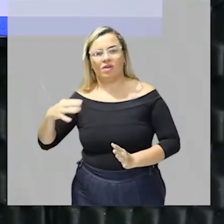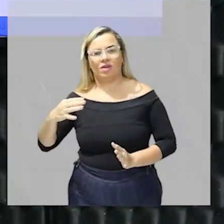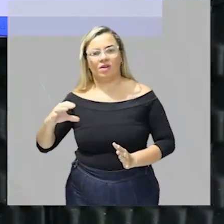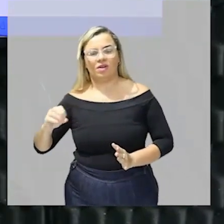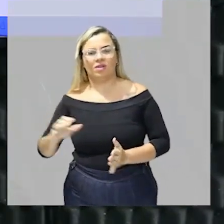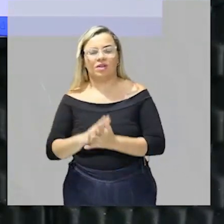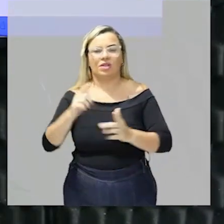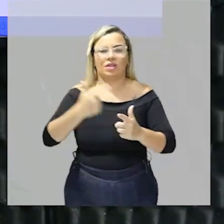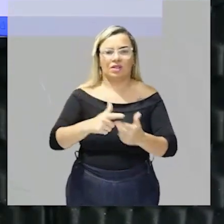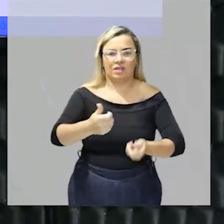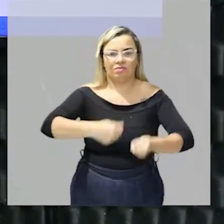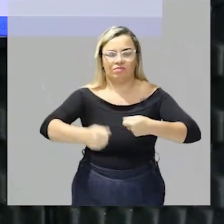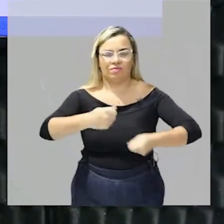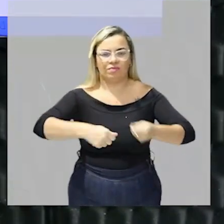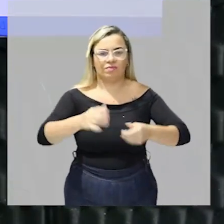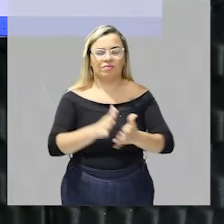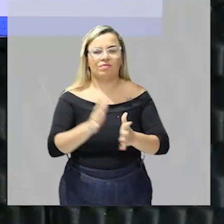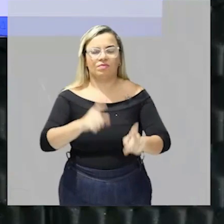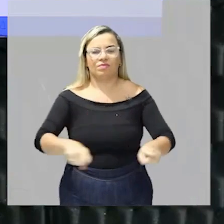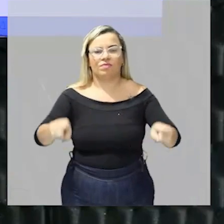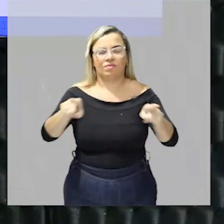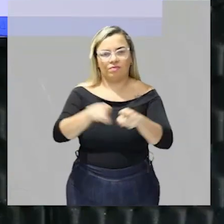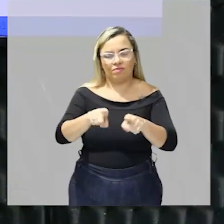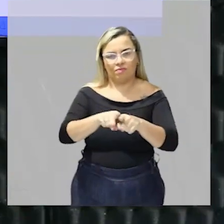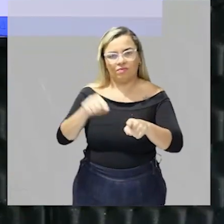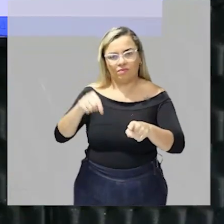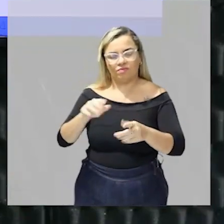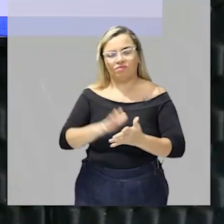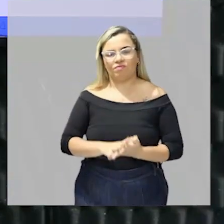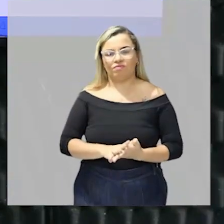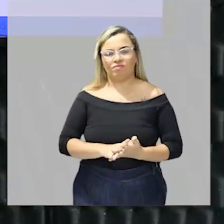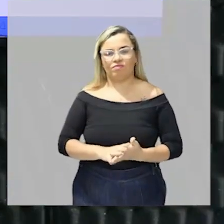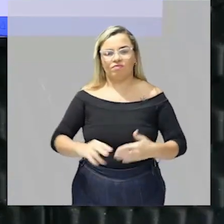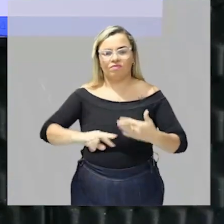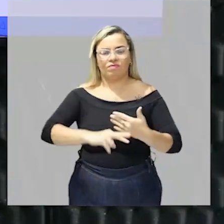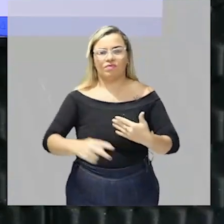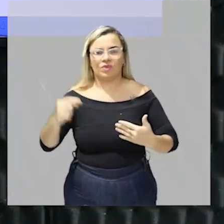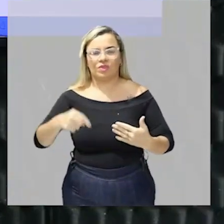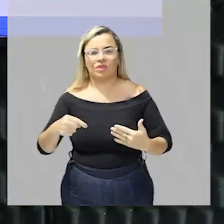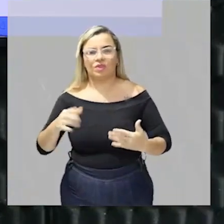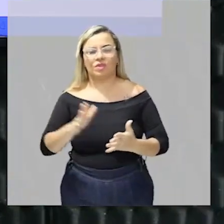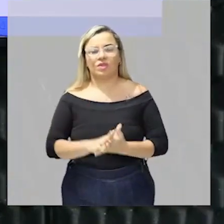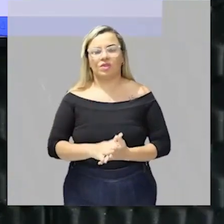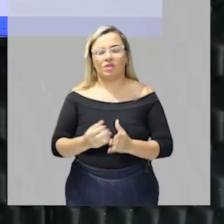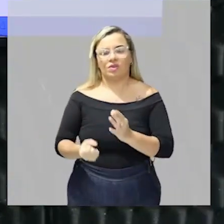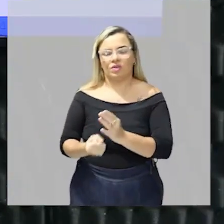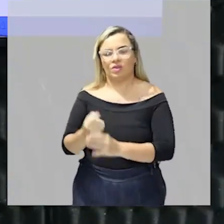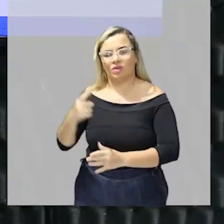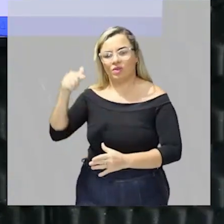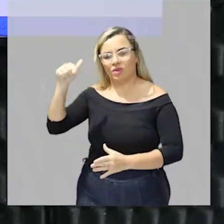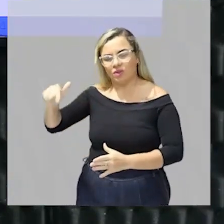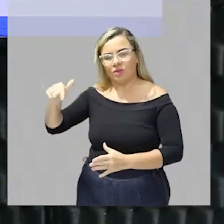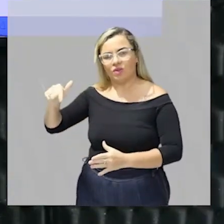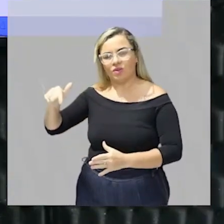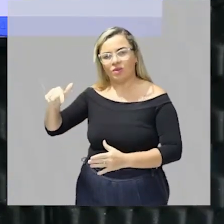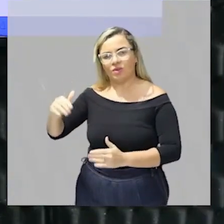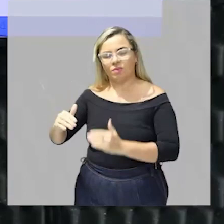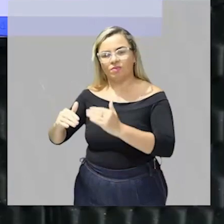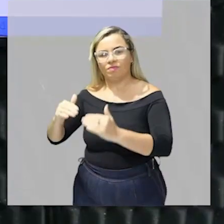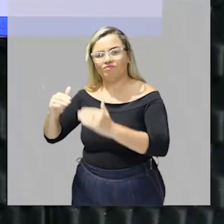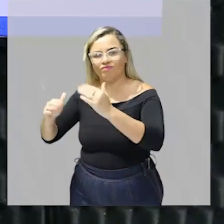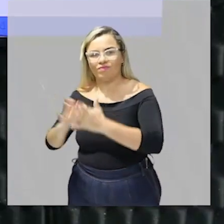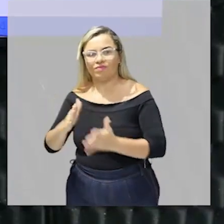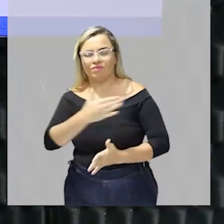29, que também acabou favorecendo a ascensão ou a definição desses